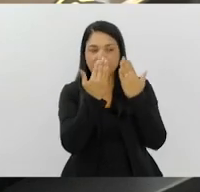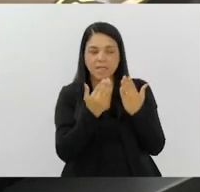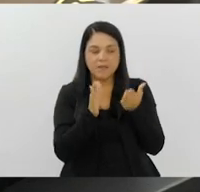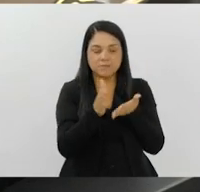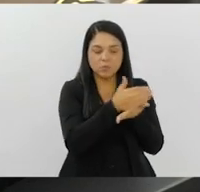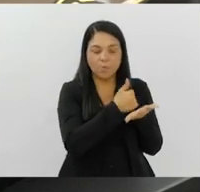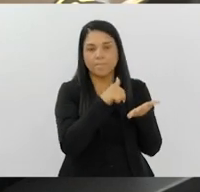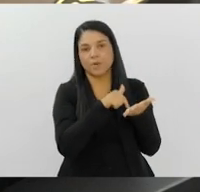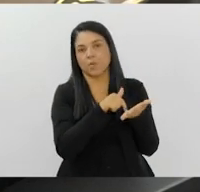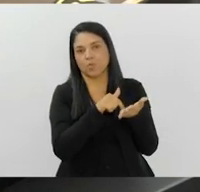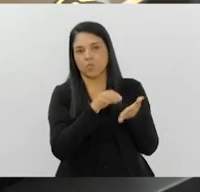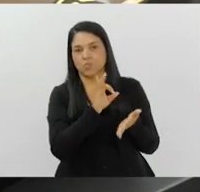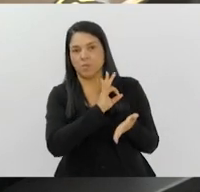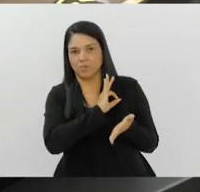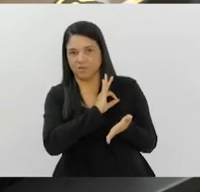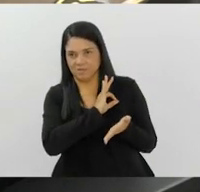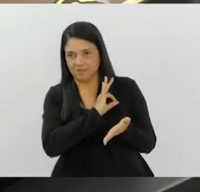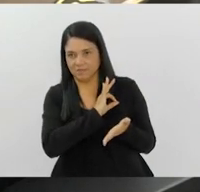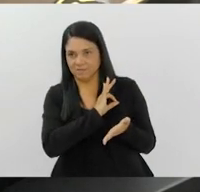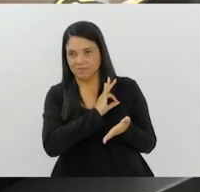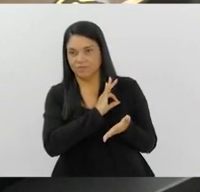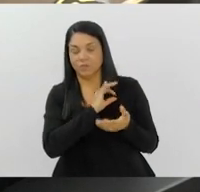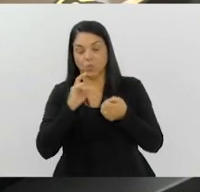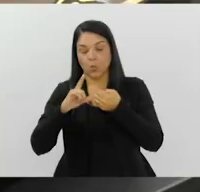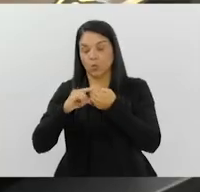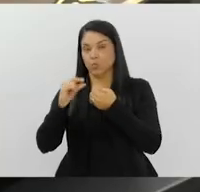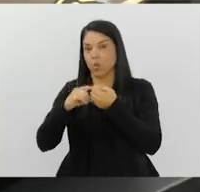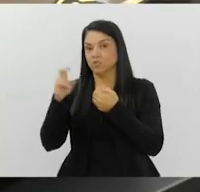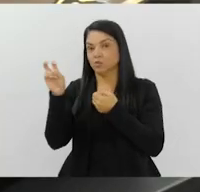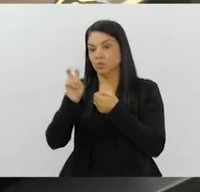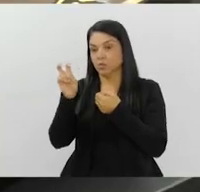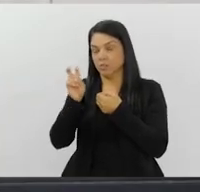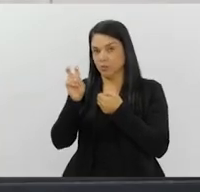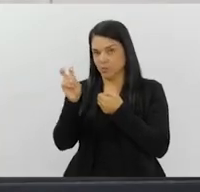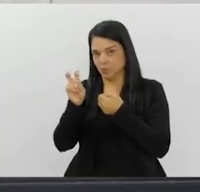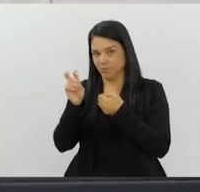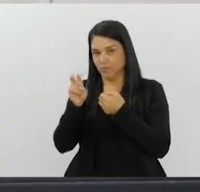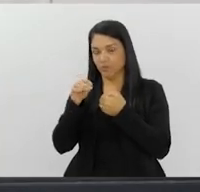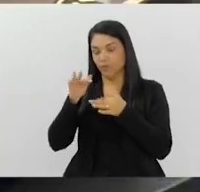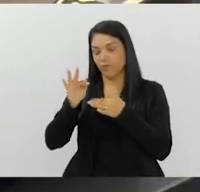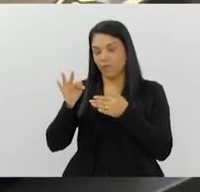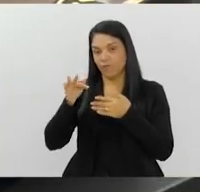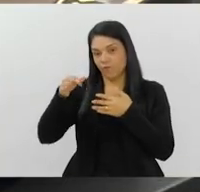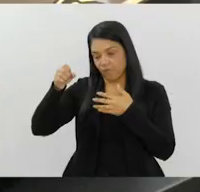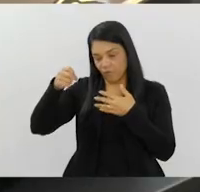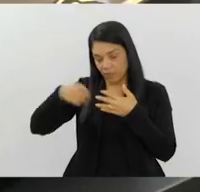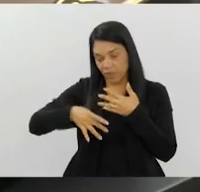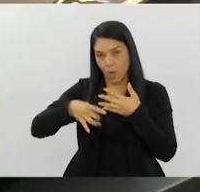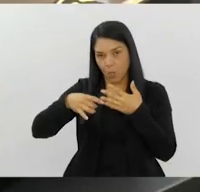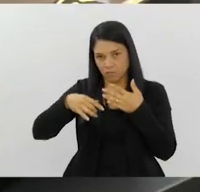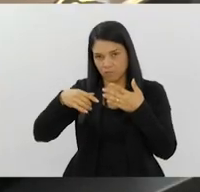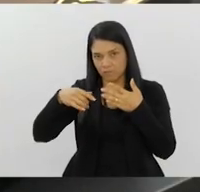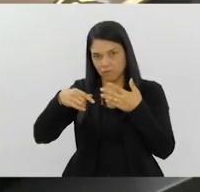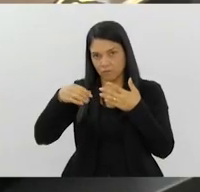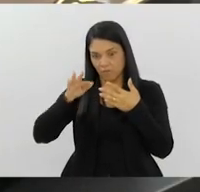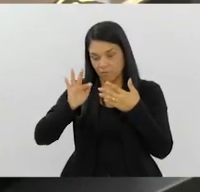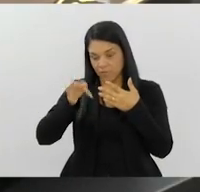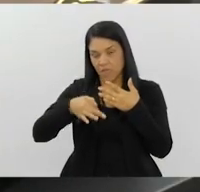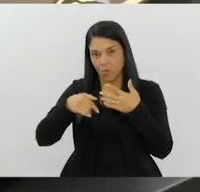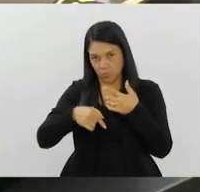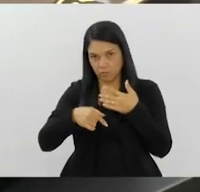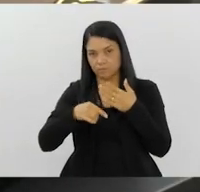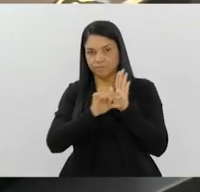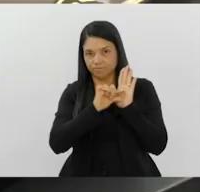já formaliza no próprio artigo 5to no final do quinto no final tá aqui então além da gente proibir o o uso